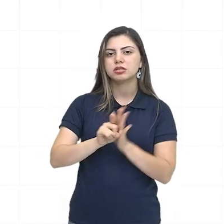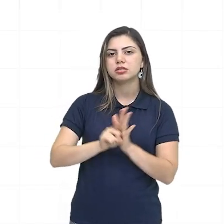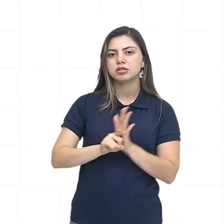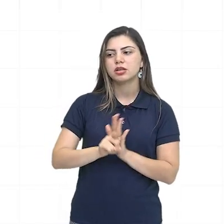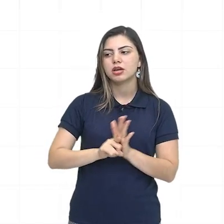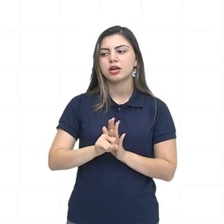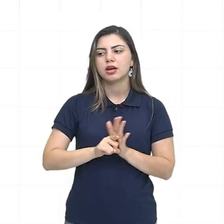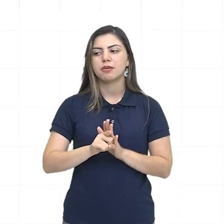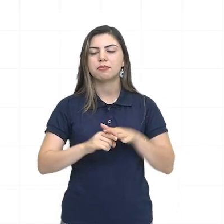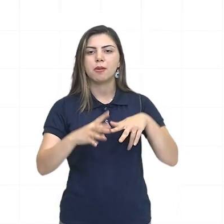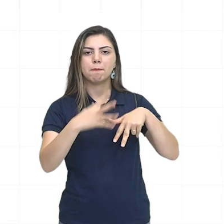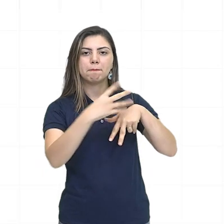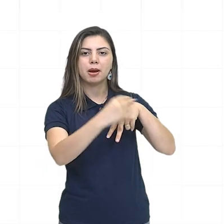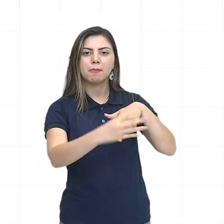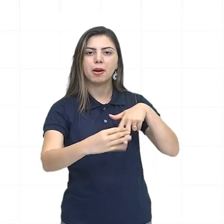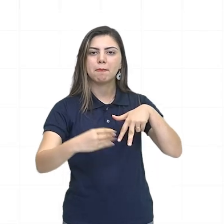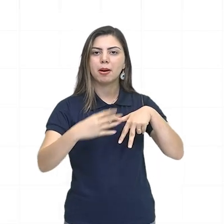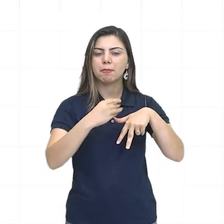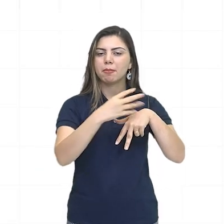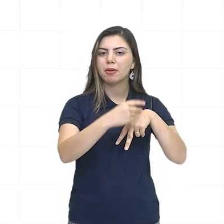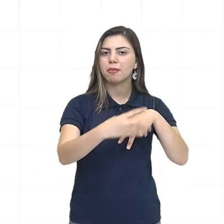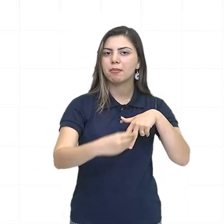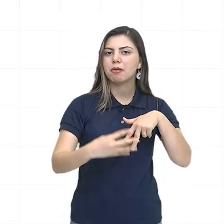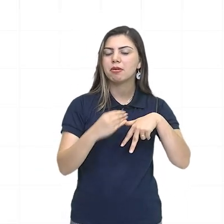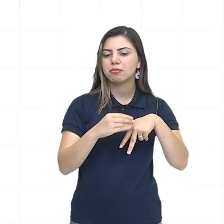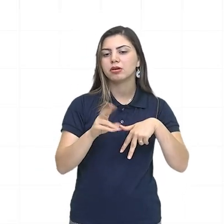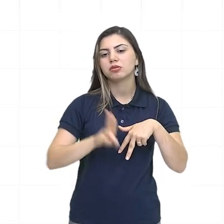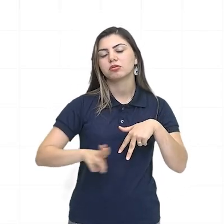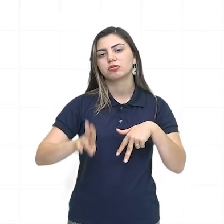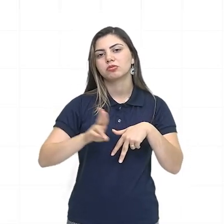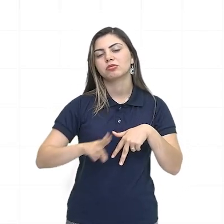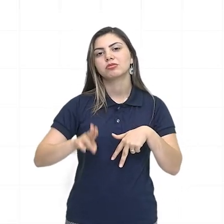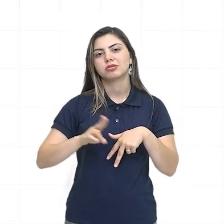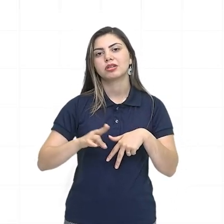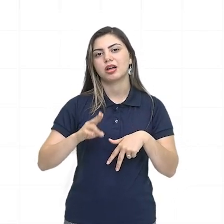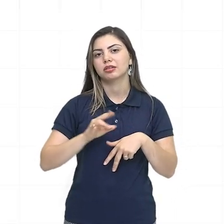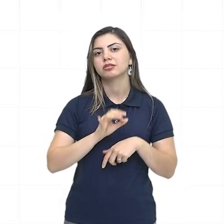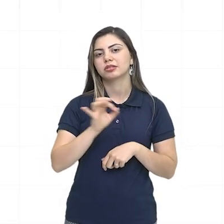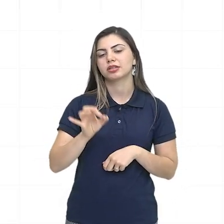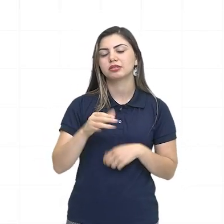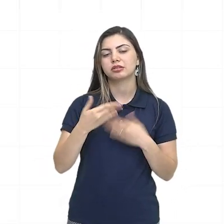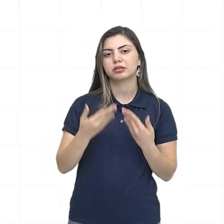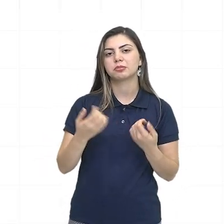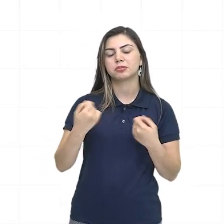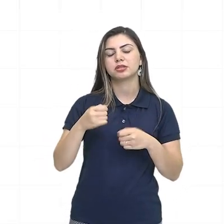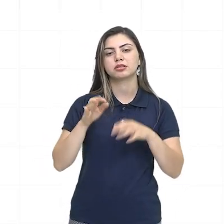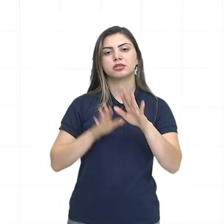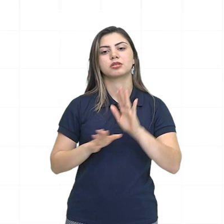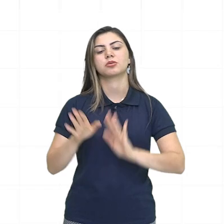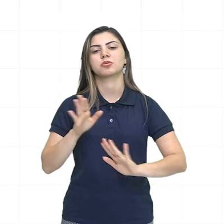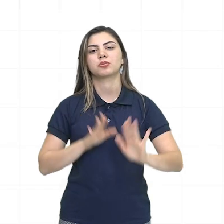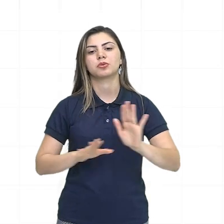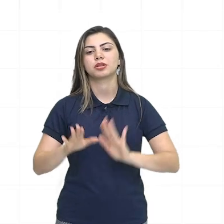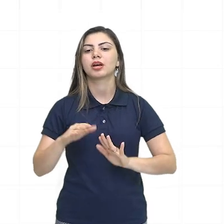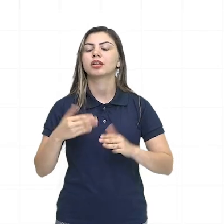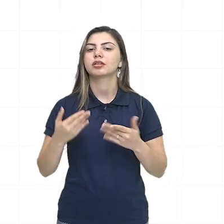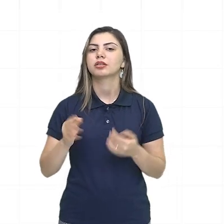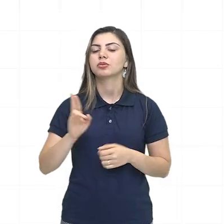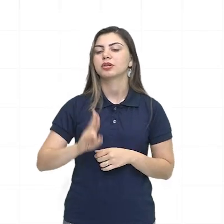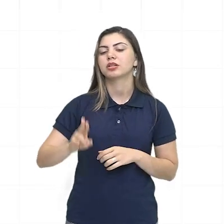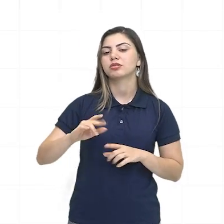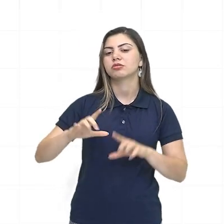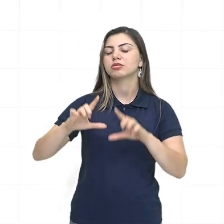imagens. Alguns exames são feitos, são utilizados radiações. É preciso ter um cuidado ali, um